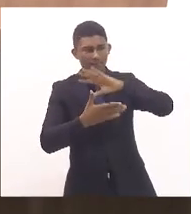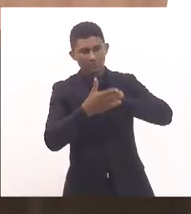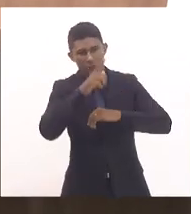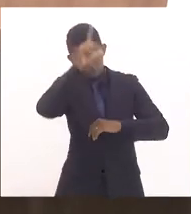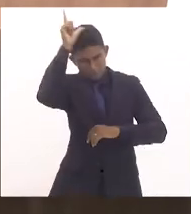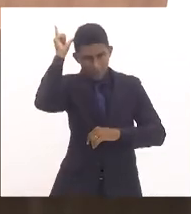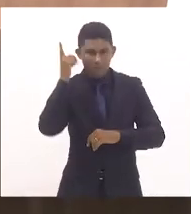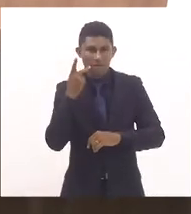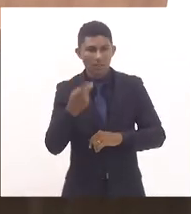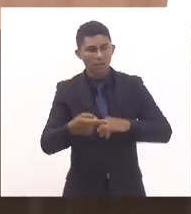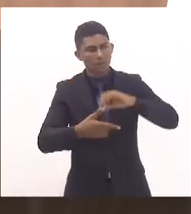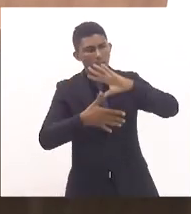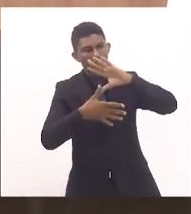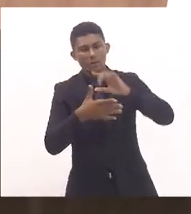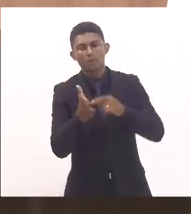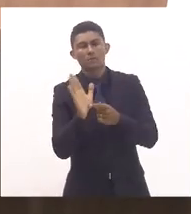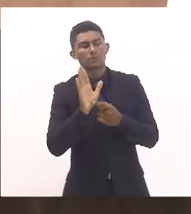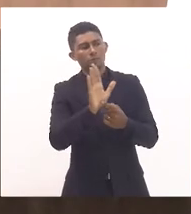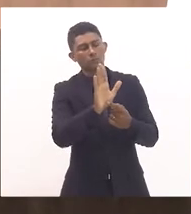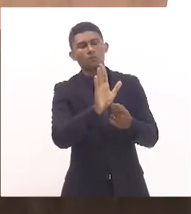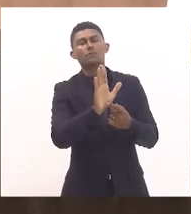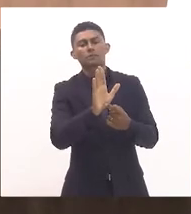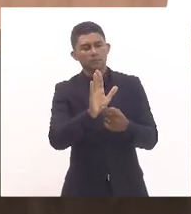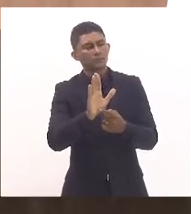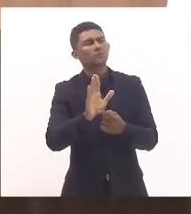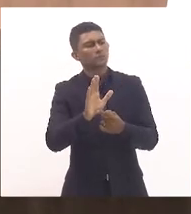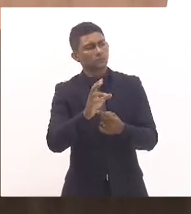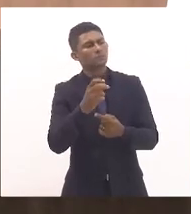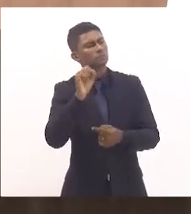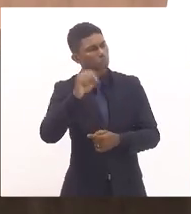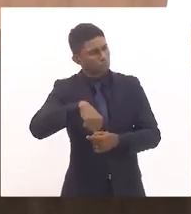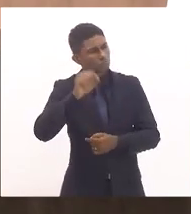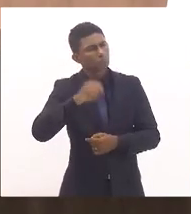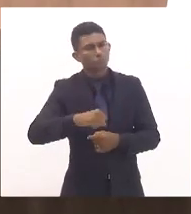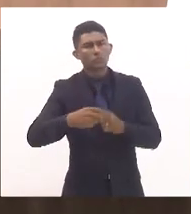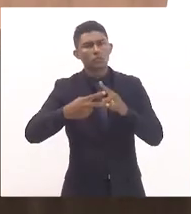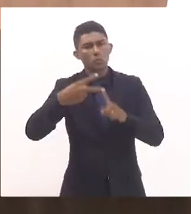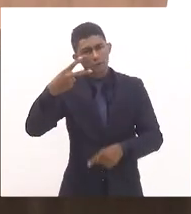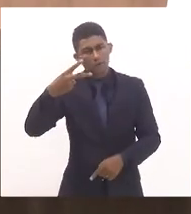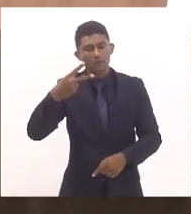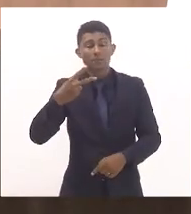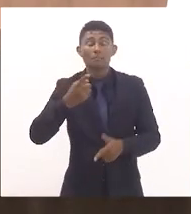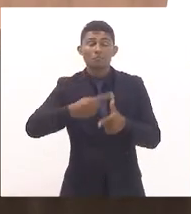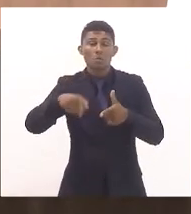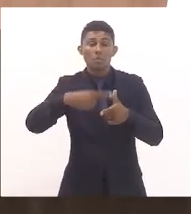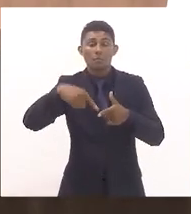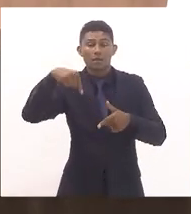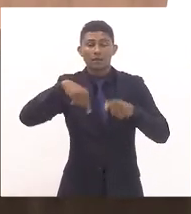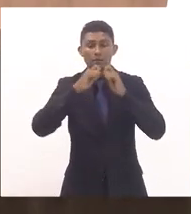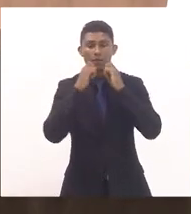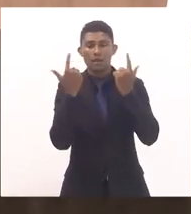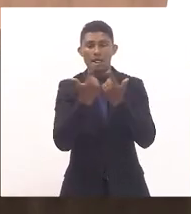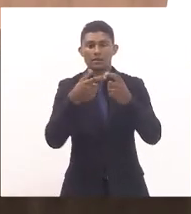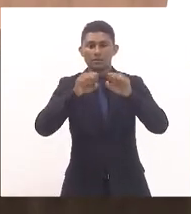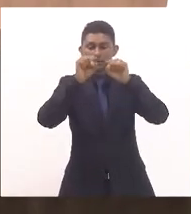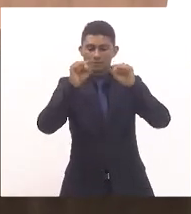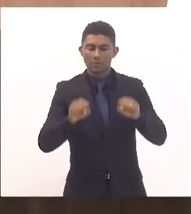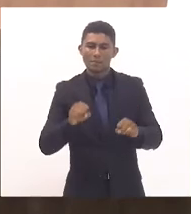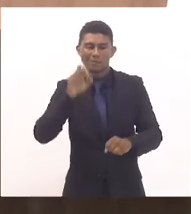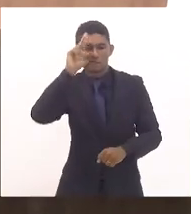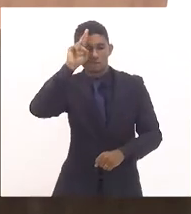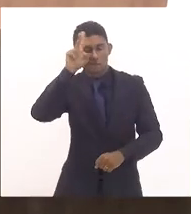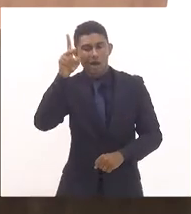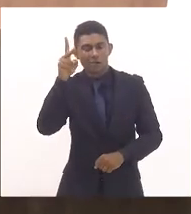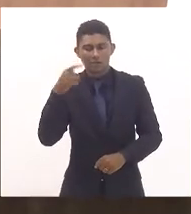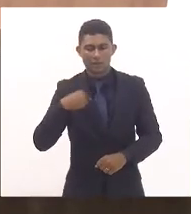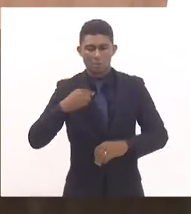foi protocolado nas duas ocasiões. O problema é que o sistema da Alerge, ele é falho. Eu não sou técnico em TI, então